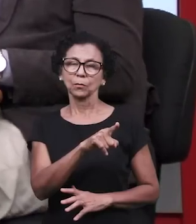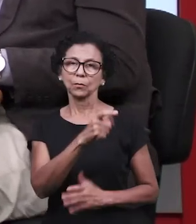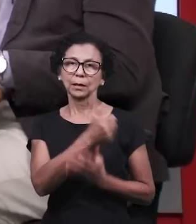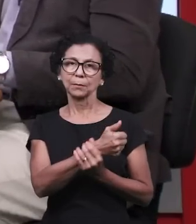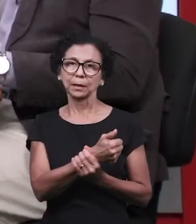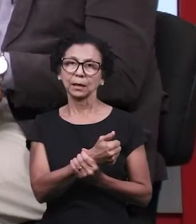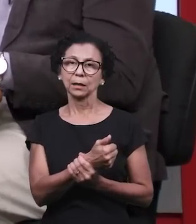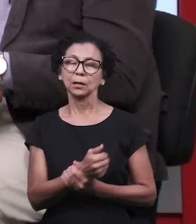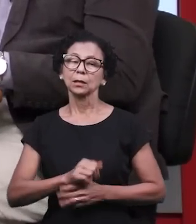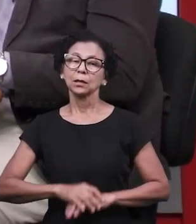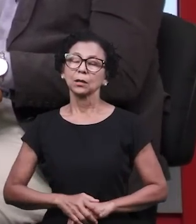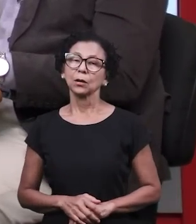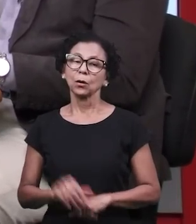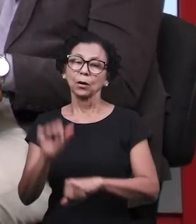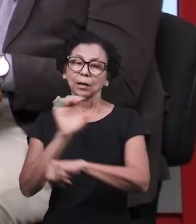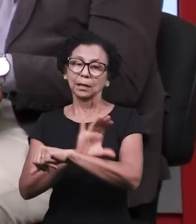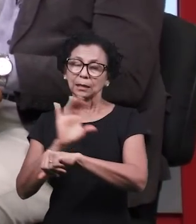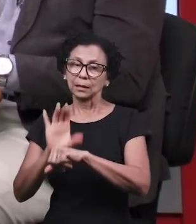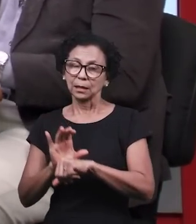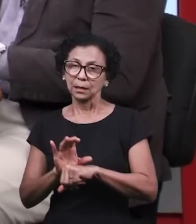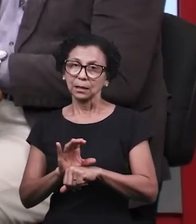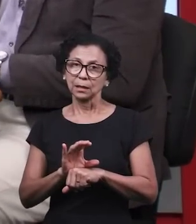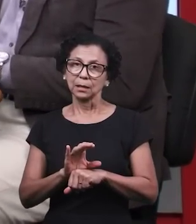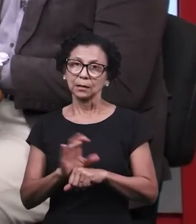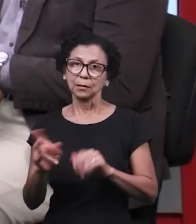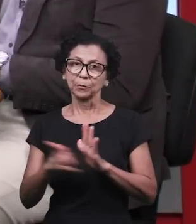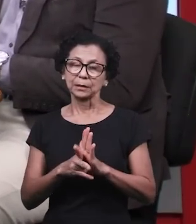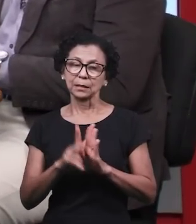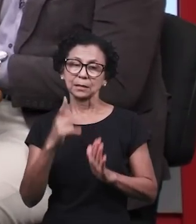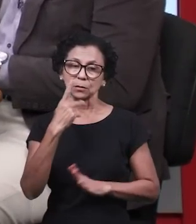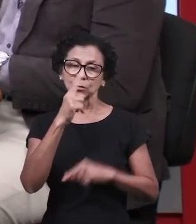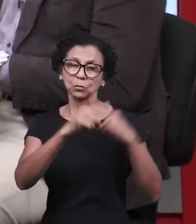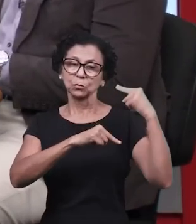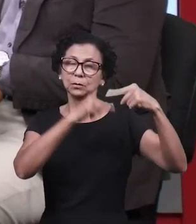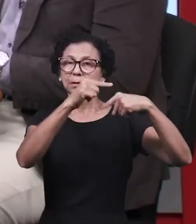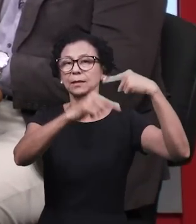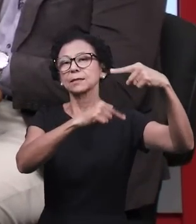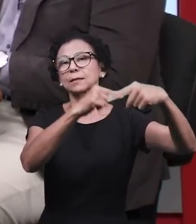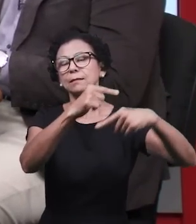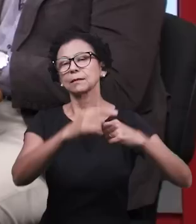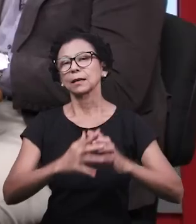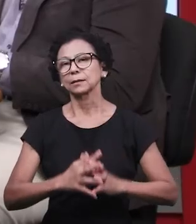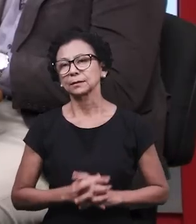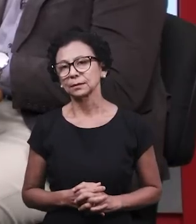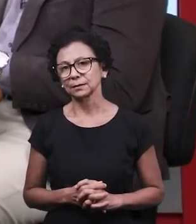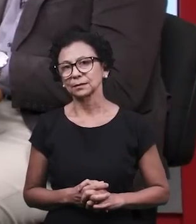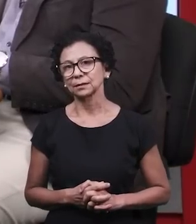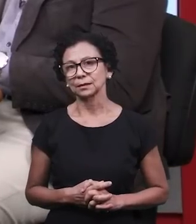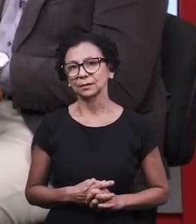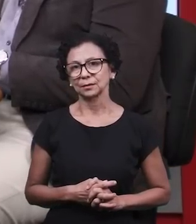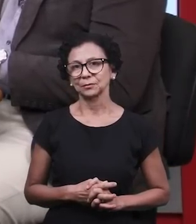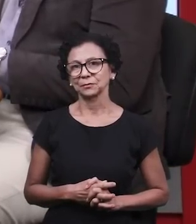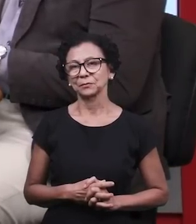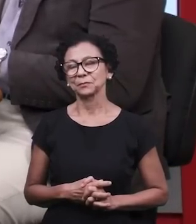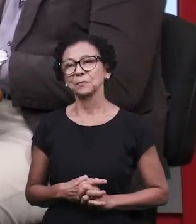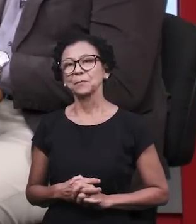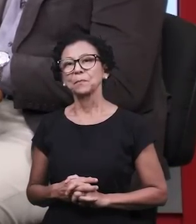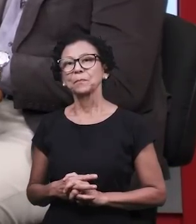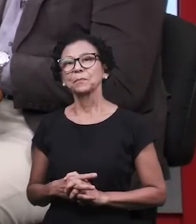região árida, desértica, realmente difícil. E quando se tem uma rota já de maior conhecimento, se